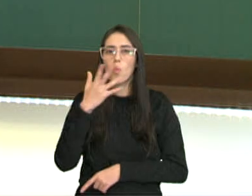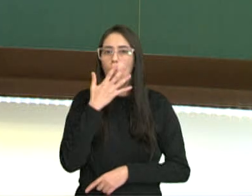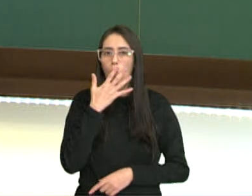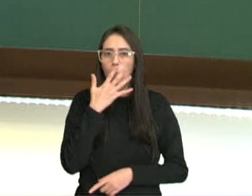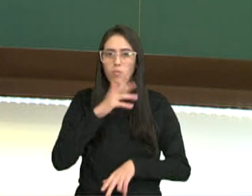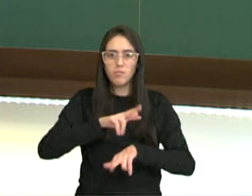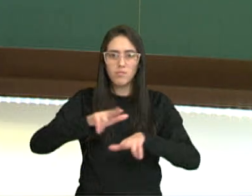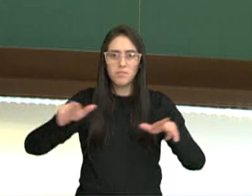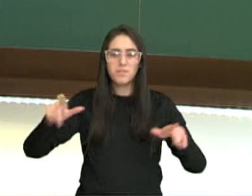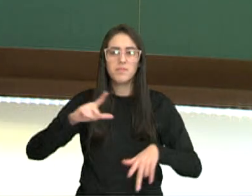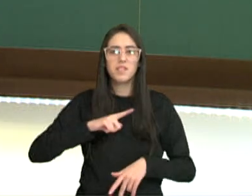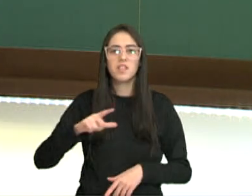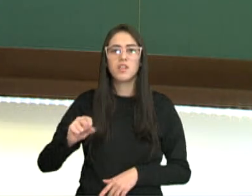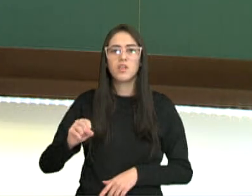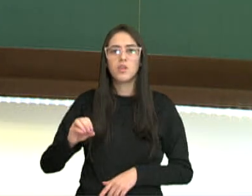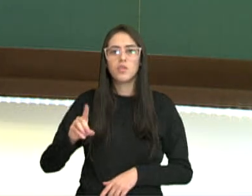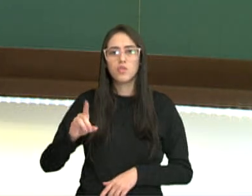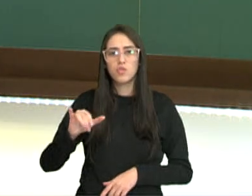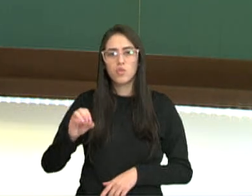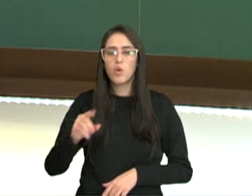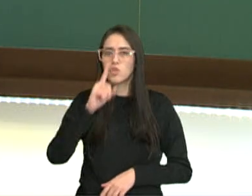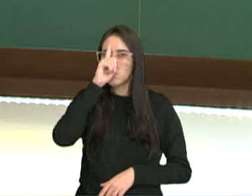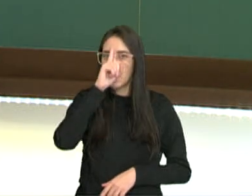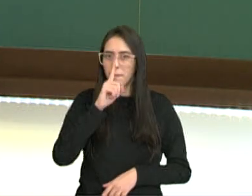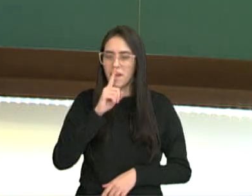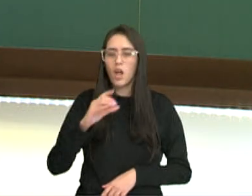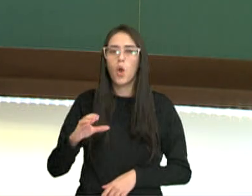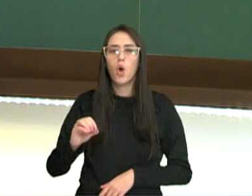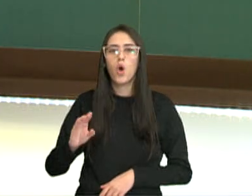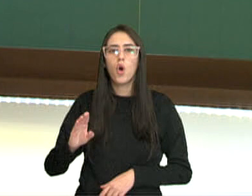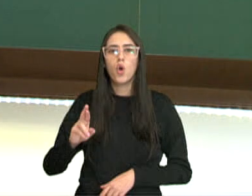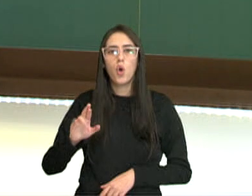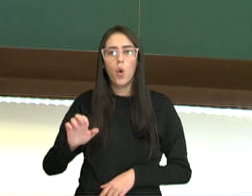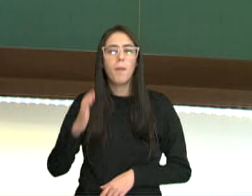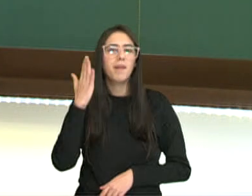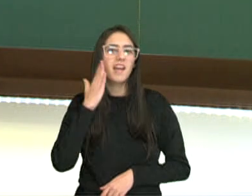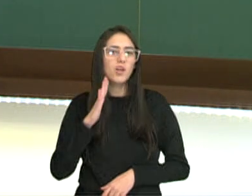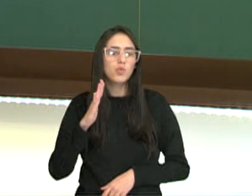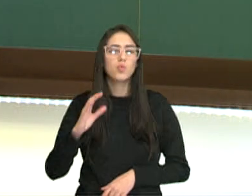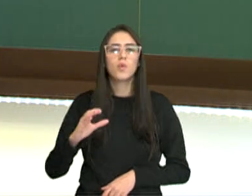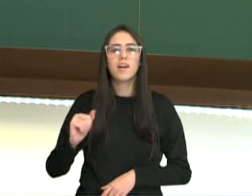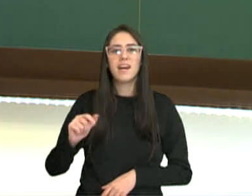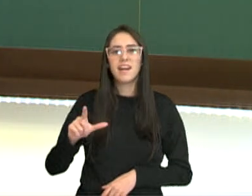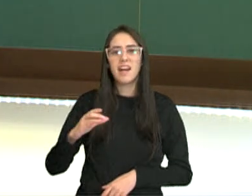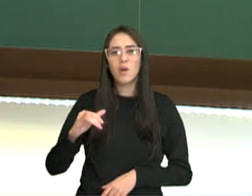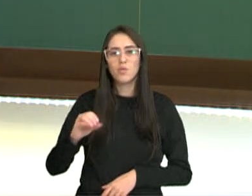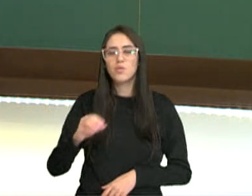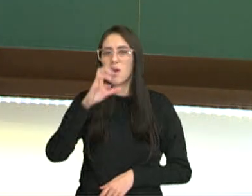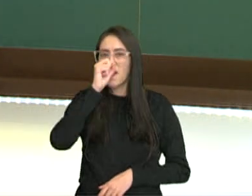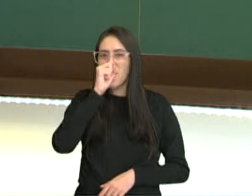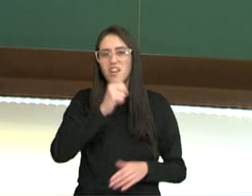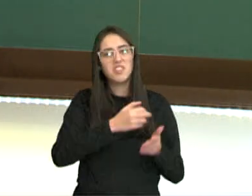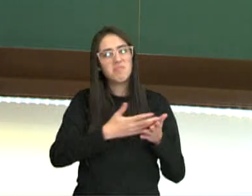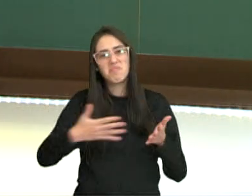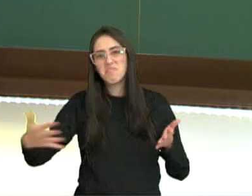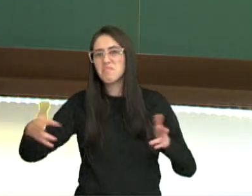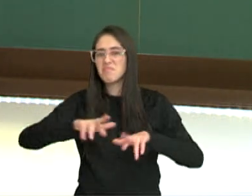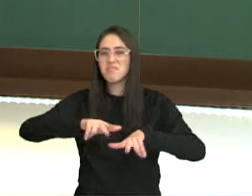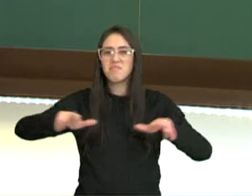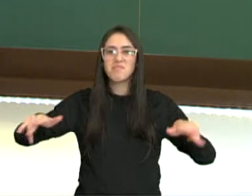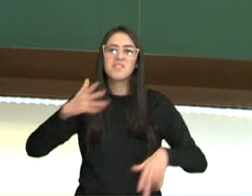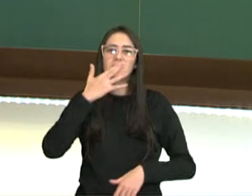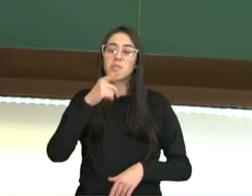O cloreto de sódio é o amarelo, os sais de cobre fica azul, os sais de cálcio ficam laranja e assim por diante.